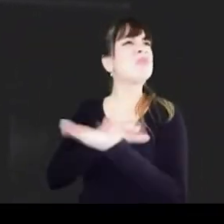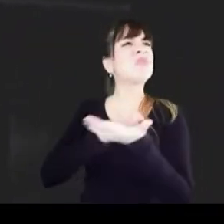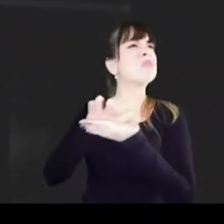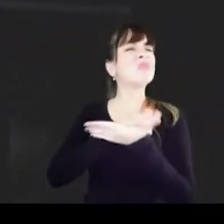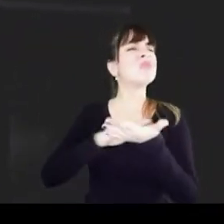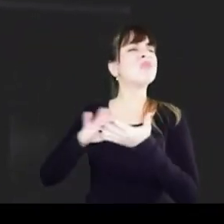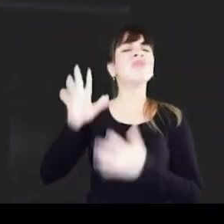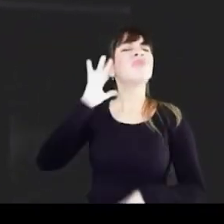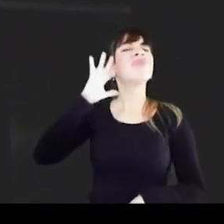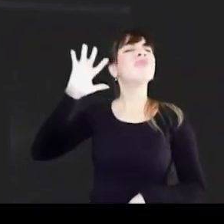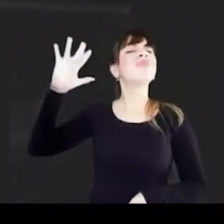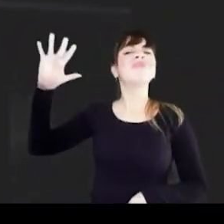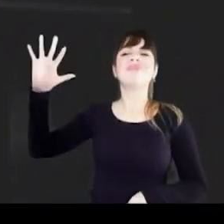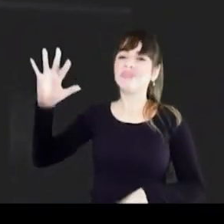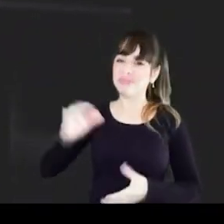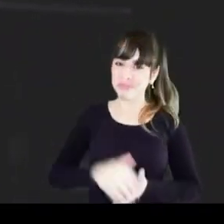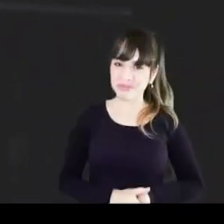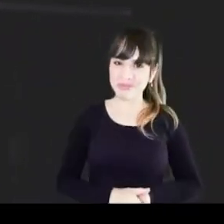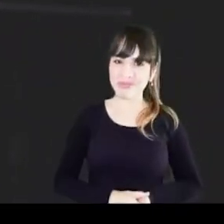morte.